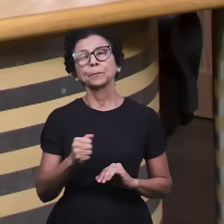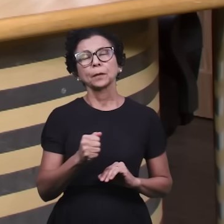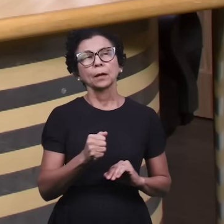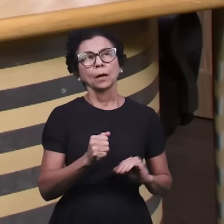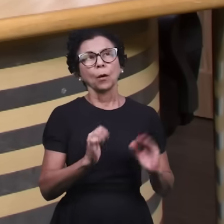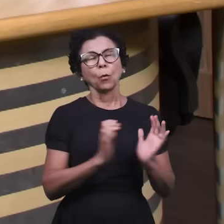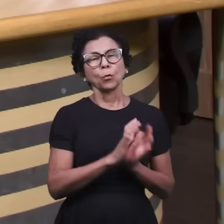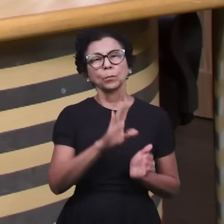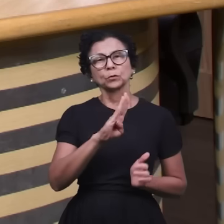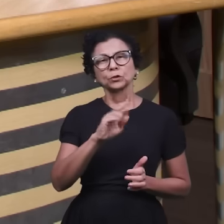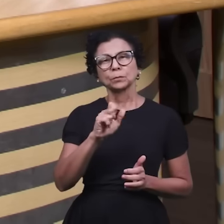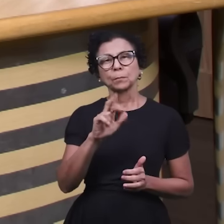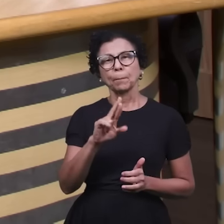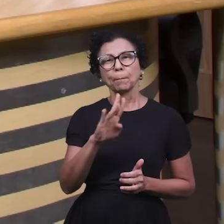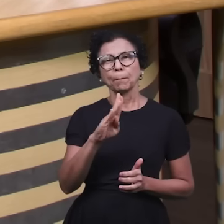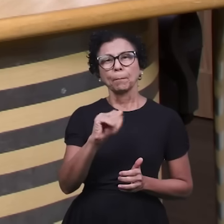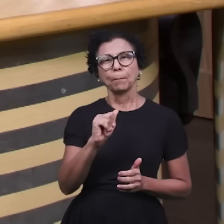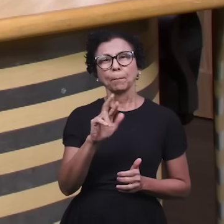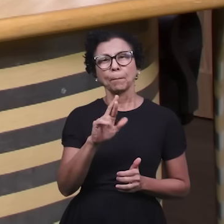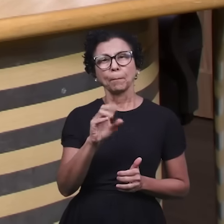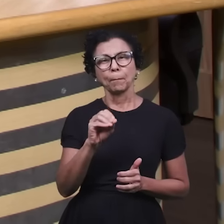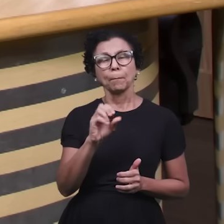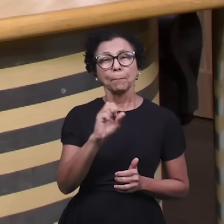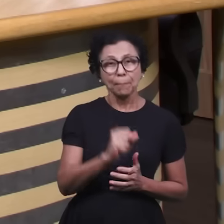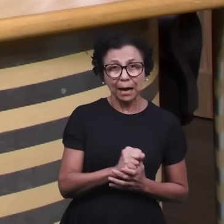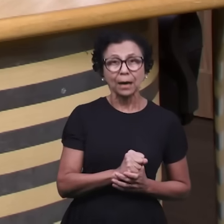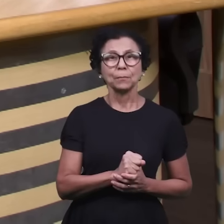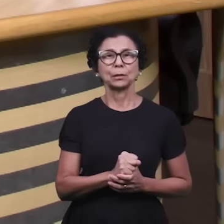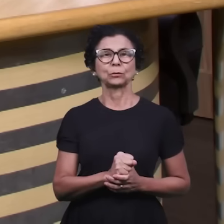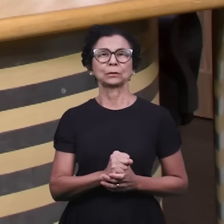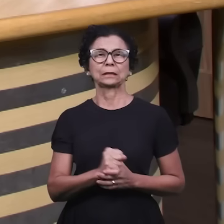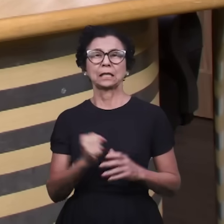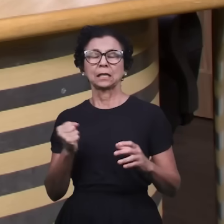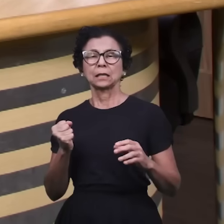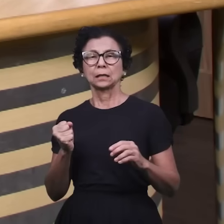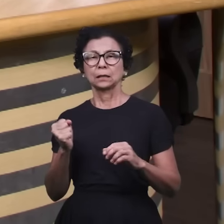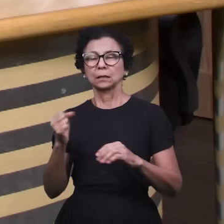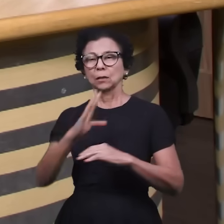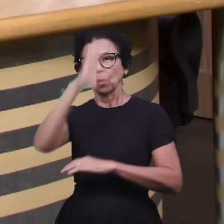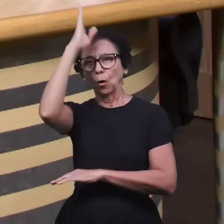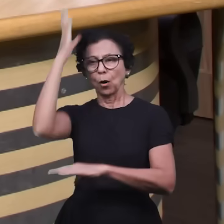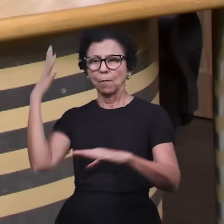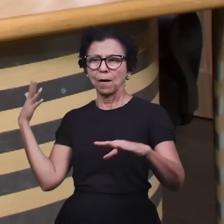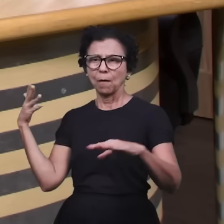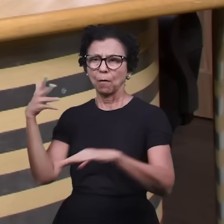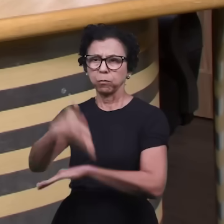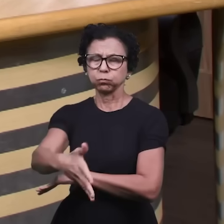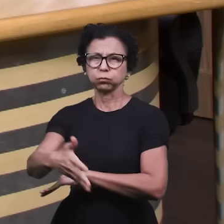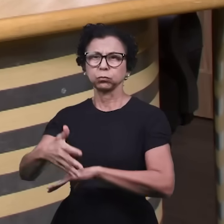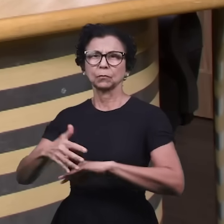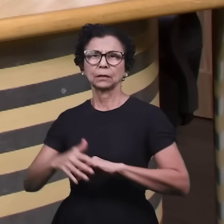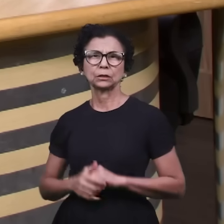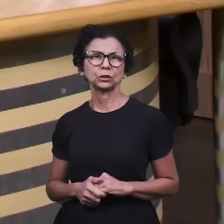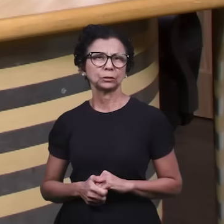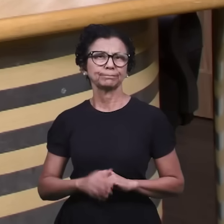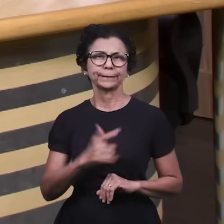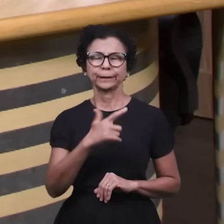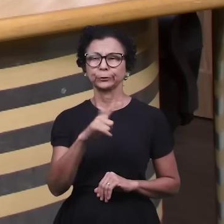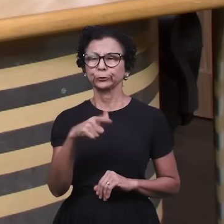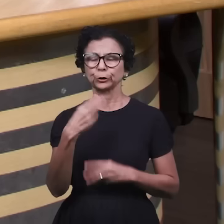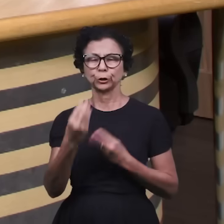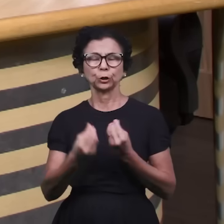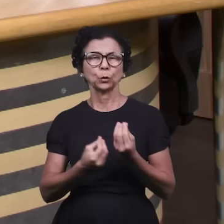Império Romano, elas não tinham hegemonia de governo, cada um tinha o seu governo particular, os anglo-saxões, os godos,